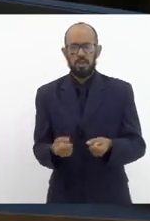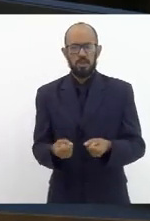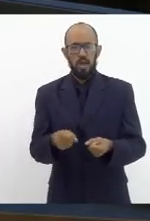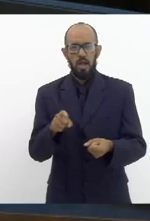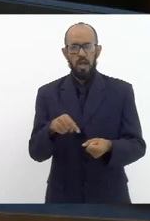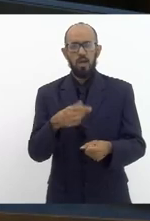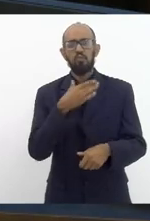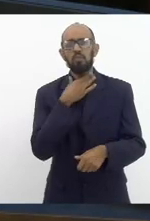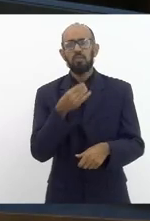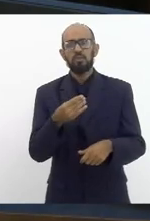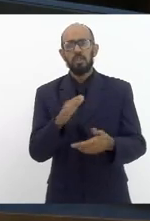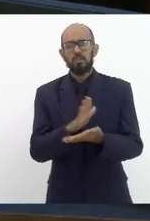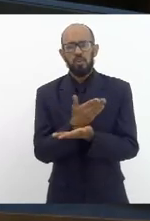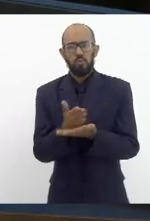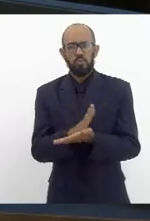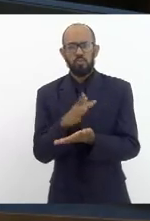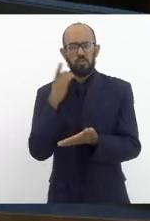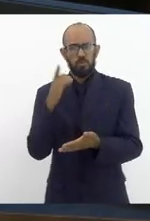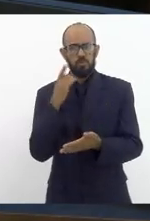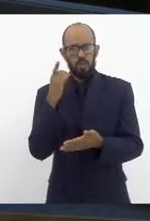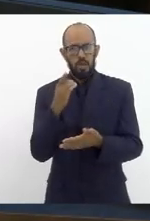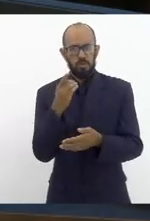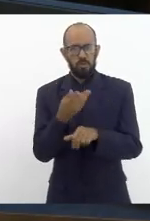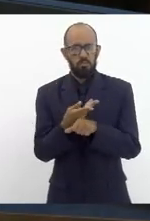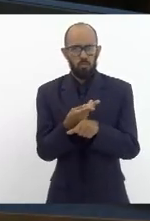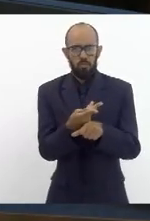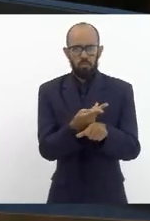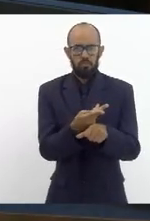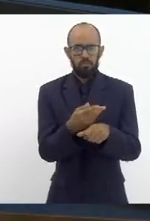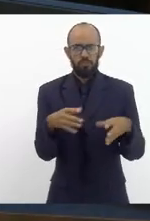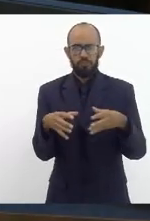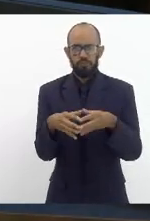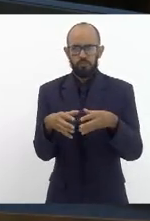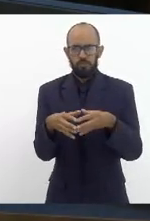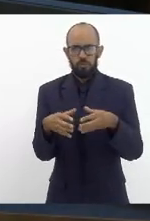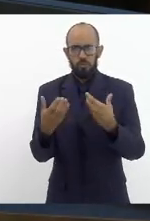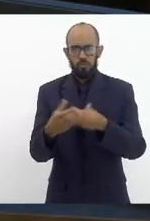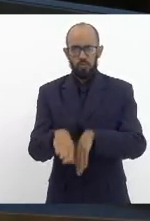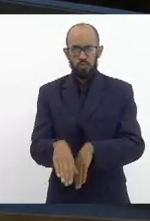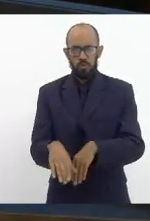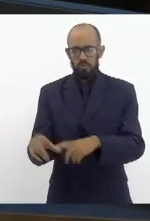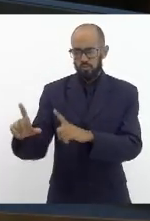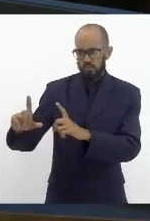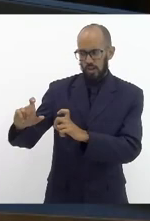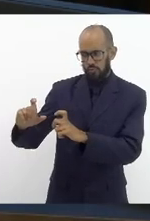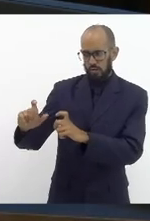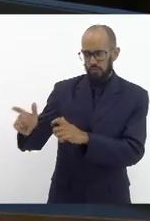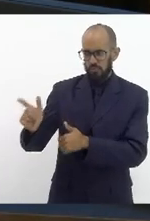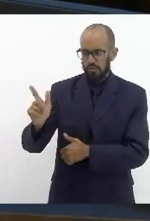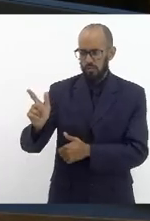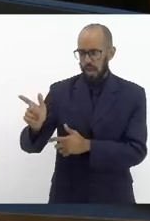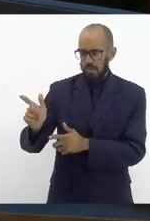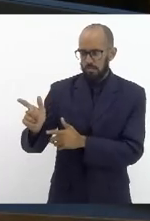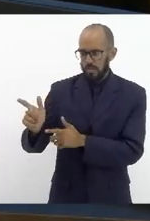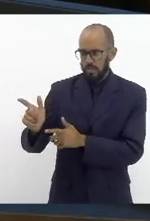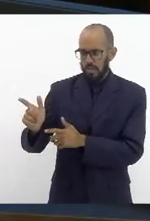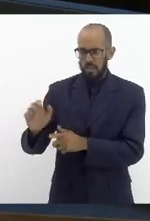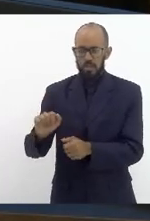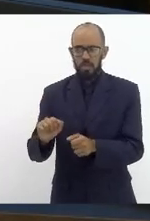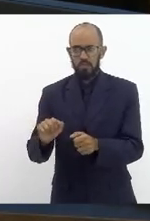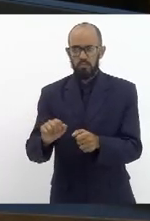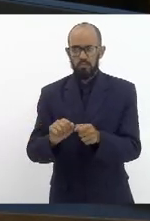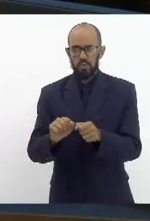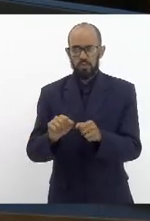hipocrisia de deputado nessa casa ser procurado por comissão de concurso, tirar foto fazendo arminha, fazer ofício para o